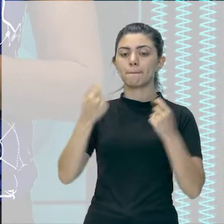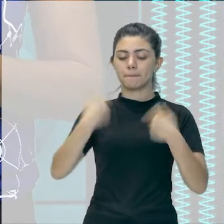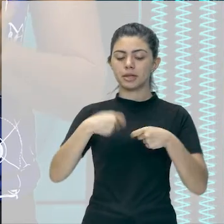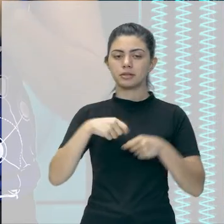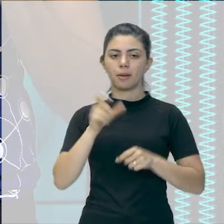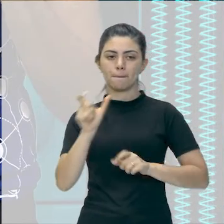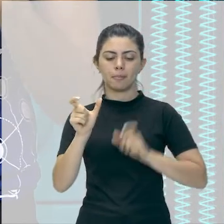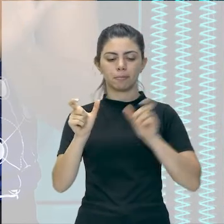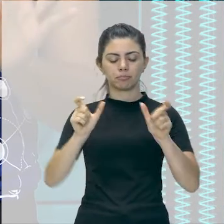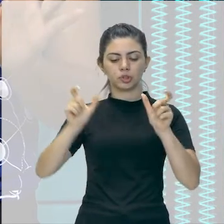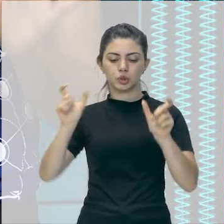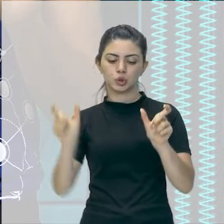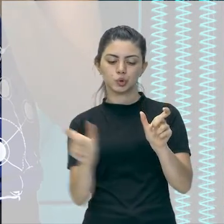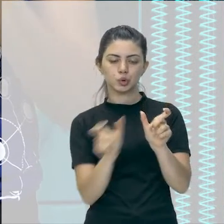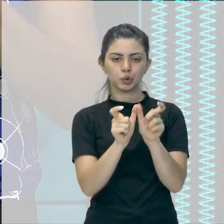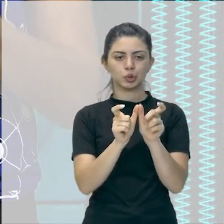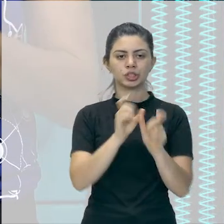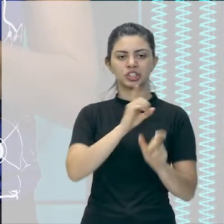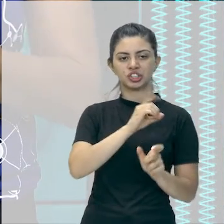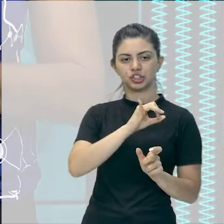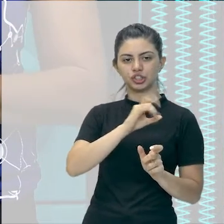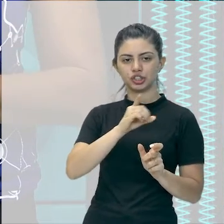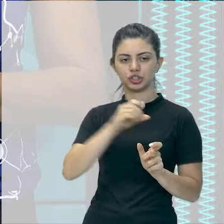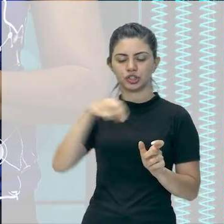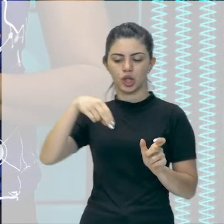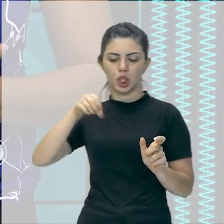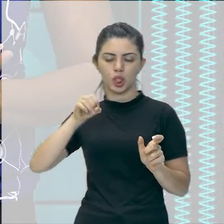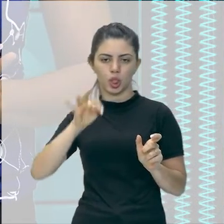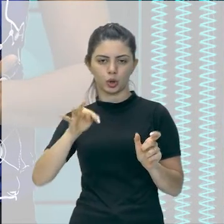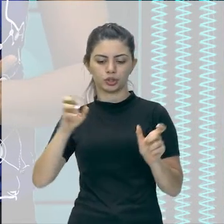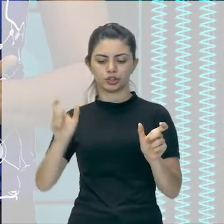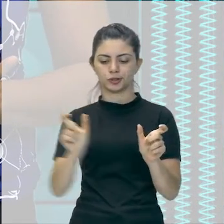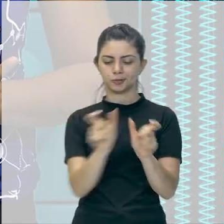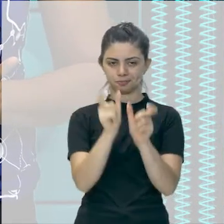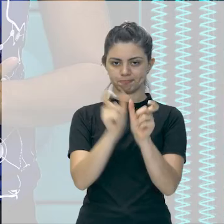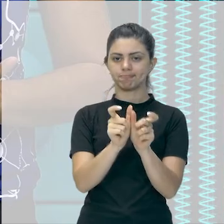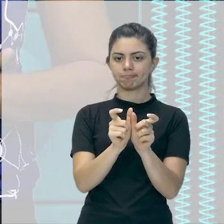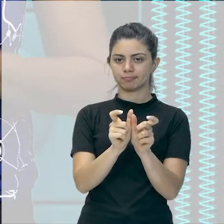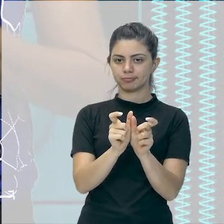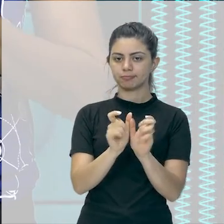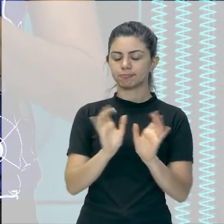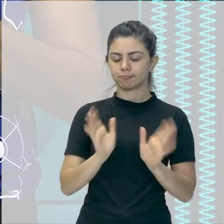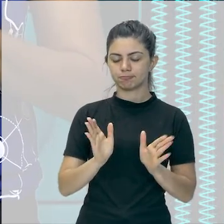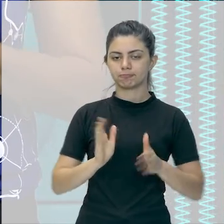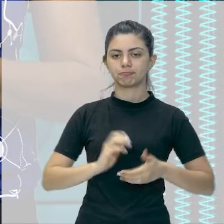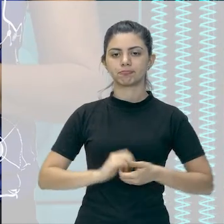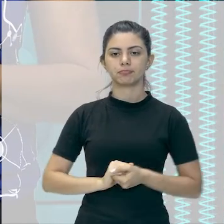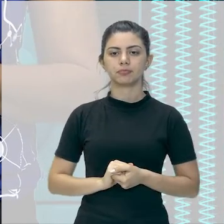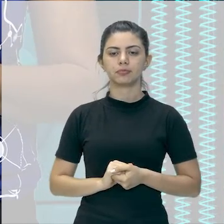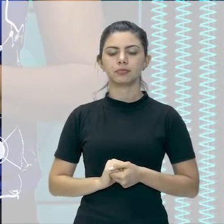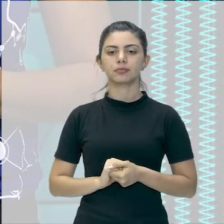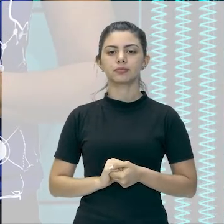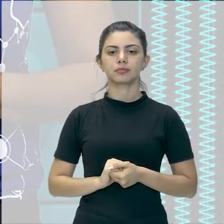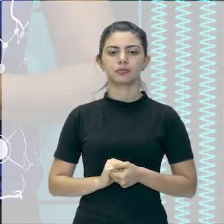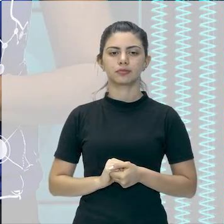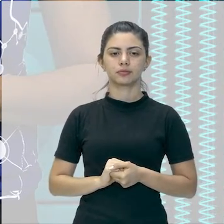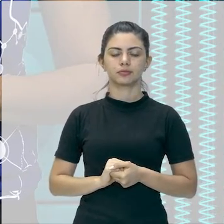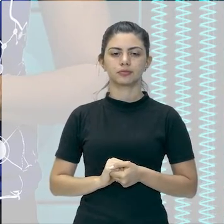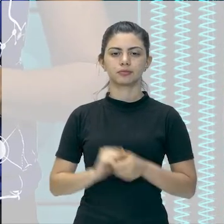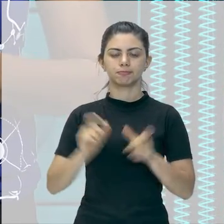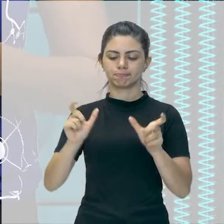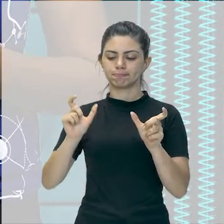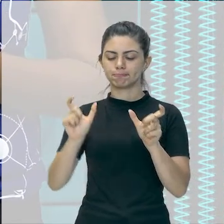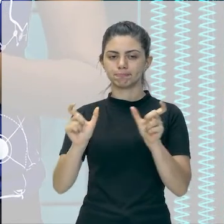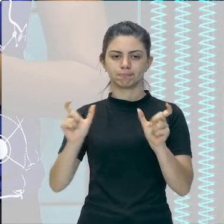as duas palavras, o did junto com o not. Ok. Juntei os dois, vão estar aí os dois juntos. Vamos